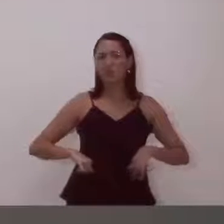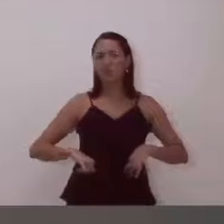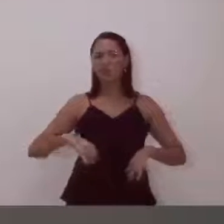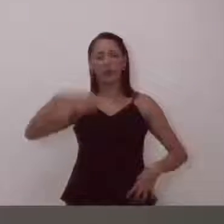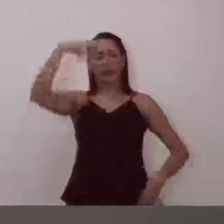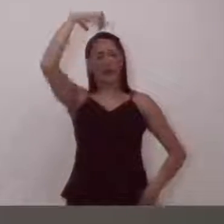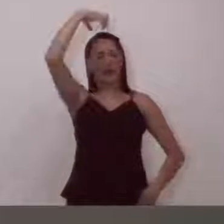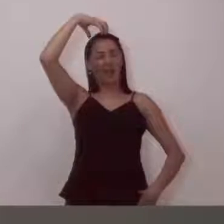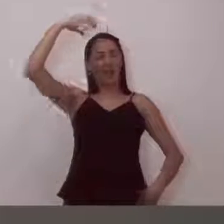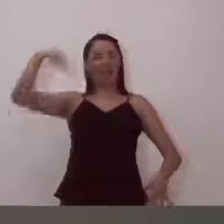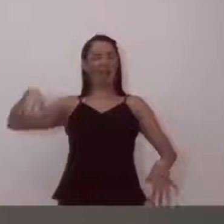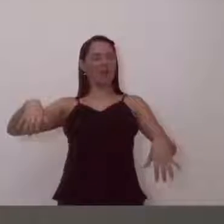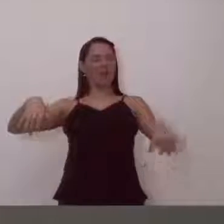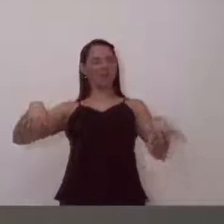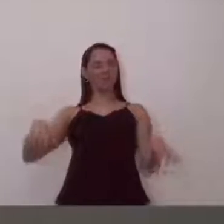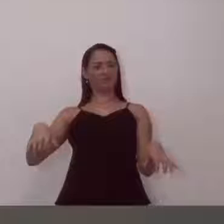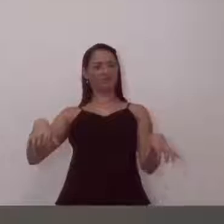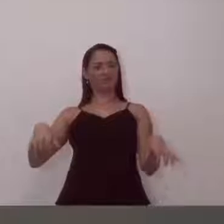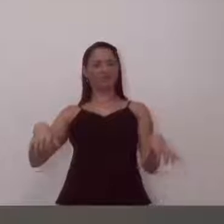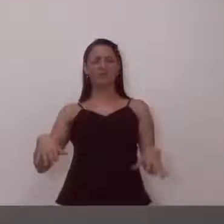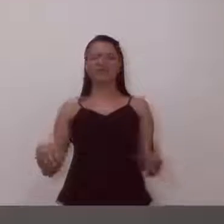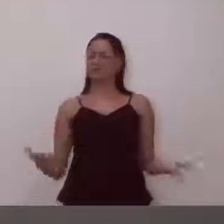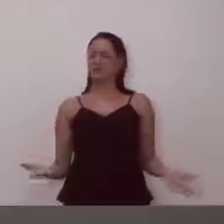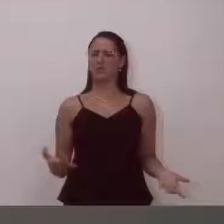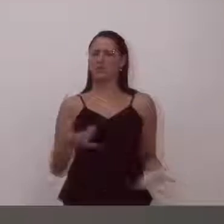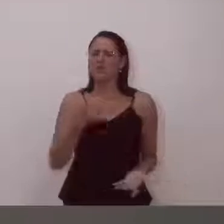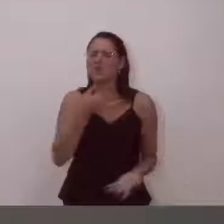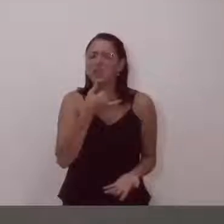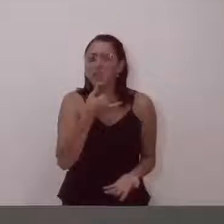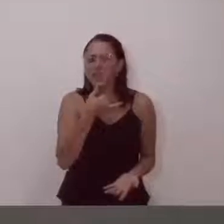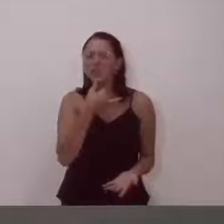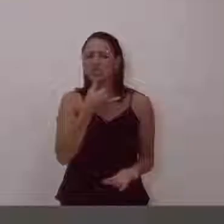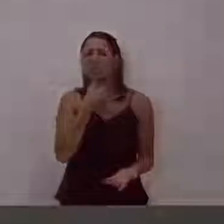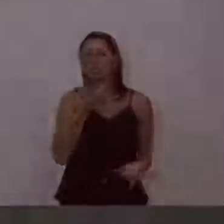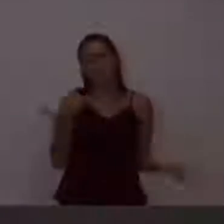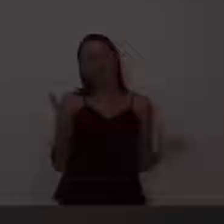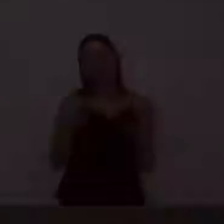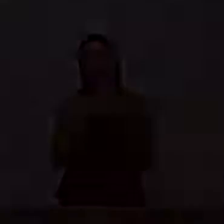e o rei sentado no trono. Então, muito triste para a nossa cidade. Por essa noite é só.